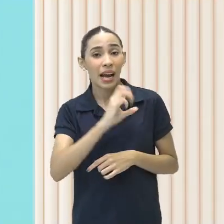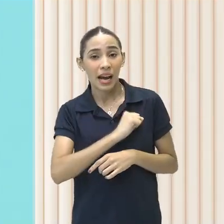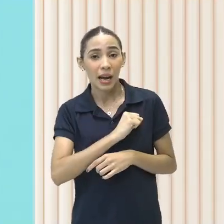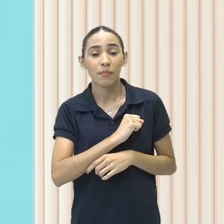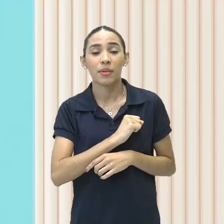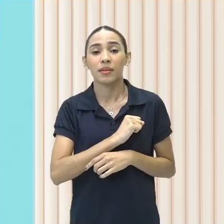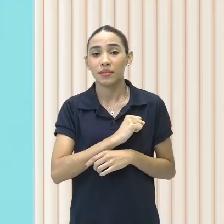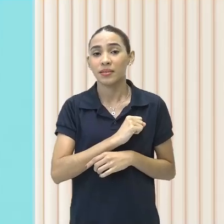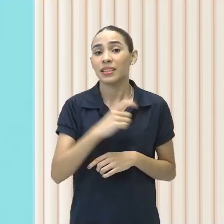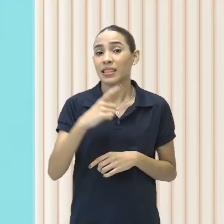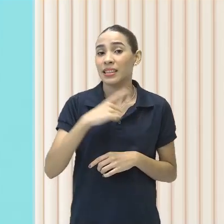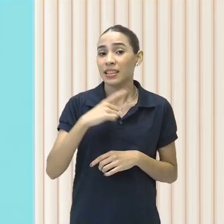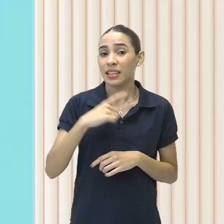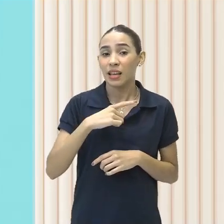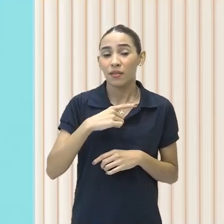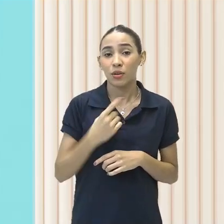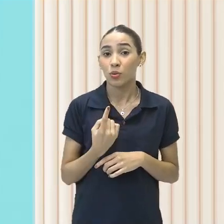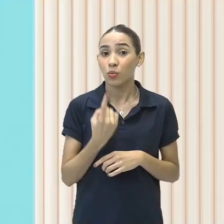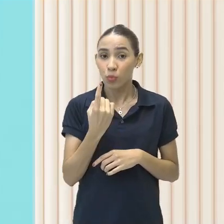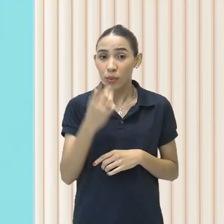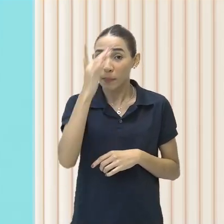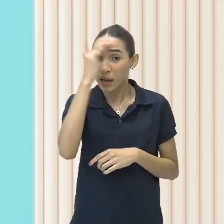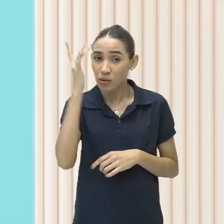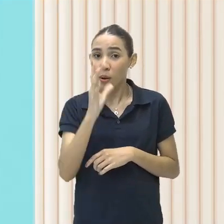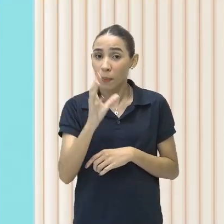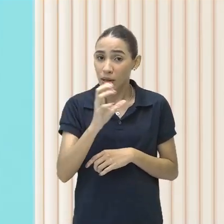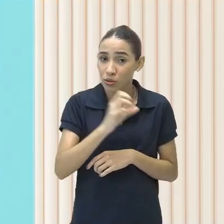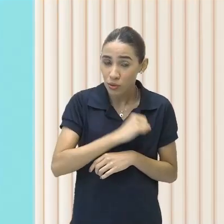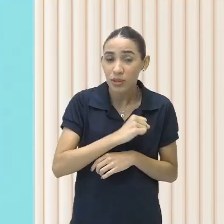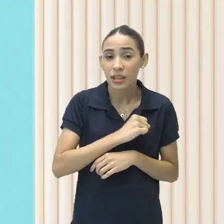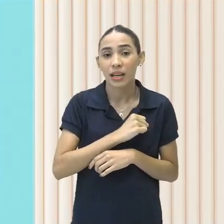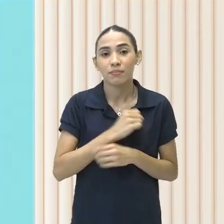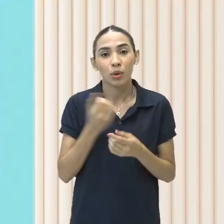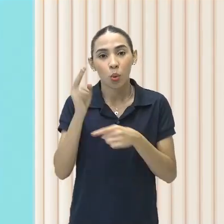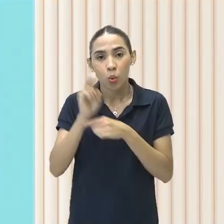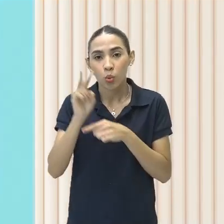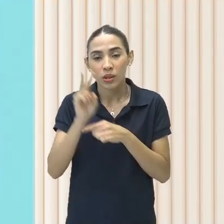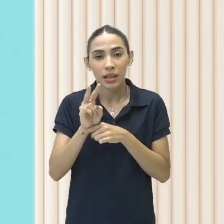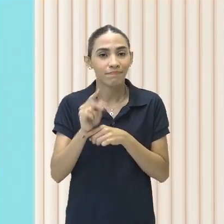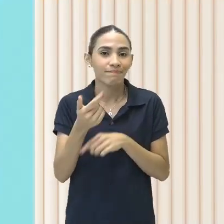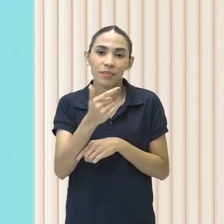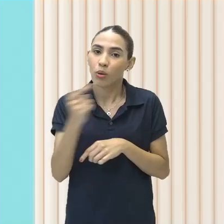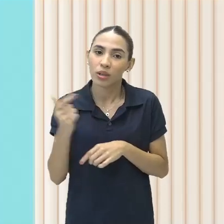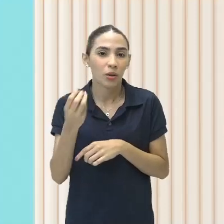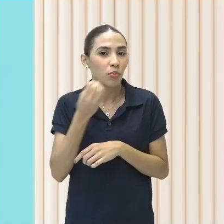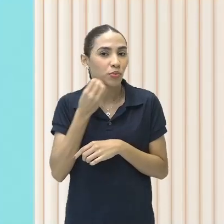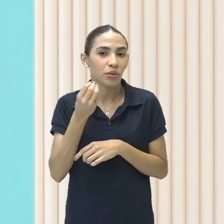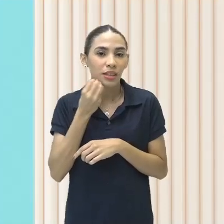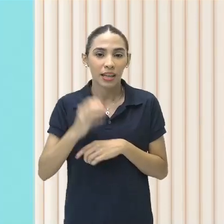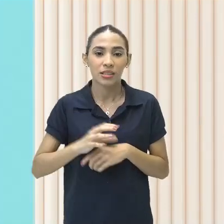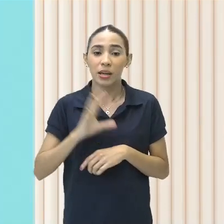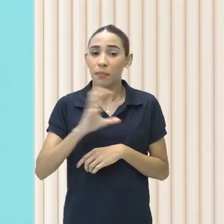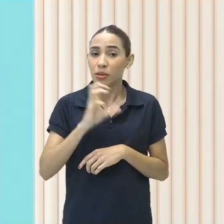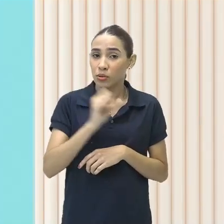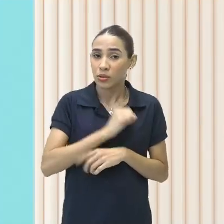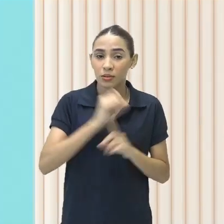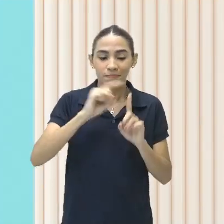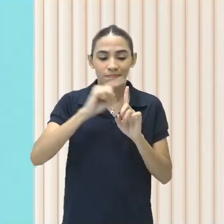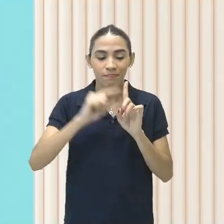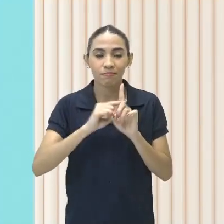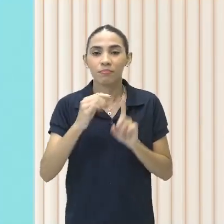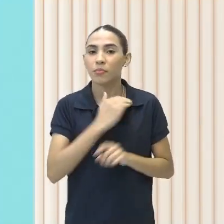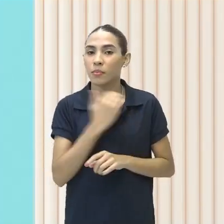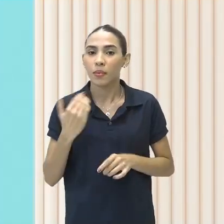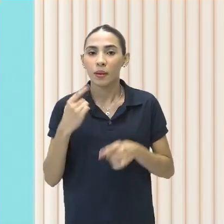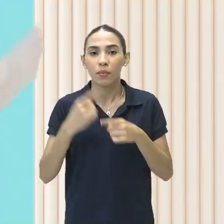teve a graça de um homem se apaixonar por ela, de estar ali com ela, então ela não tem essa graça, né? Ela se apaixona por ele, engravida e acaba morrendo,